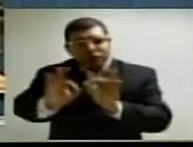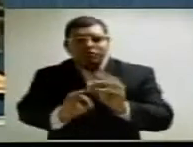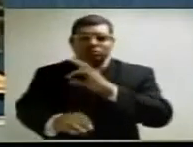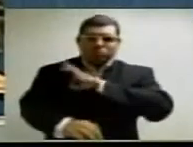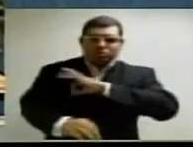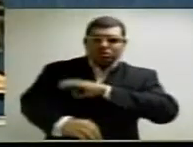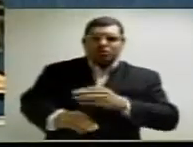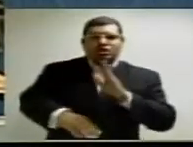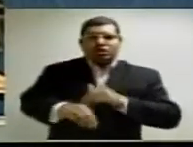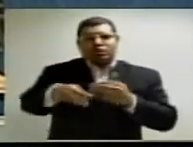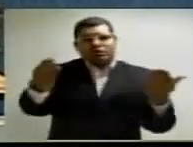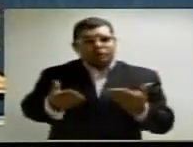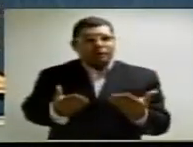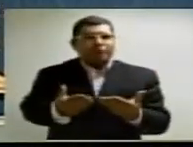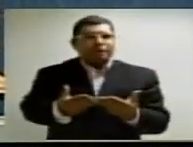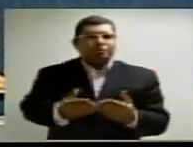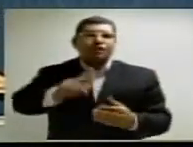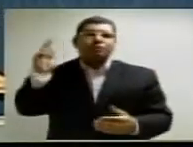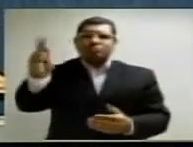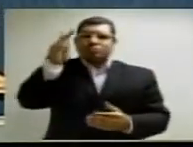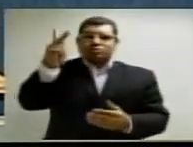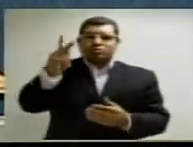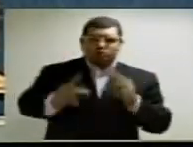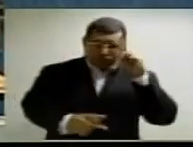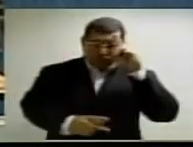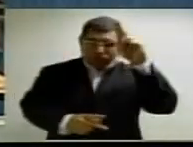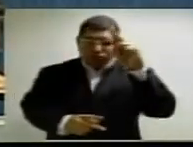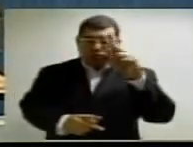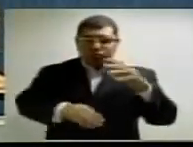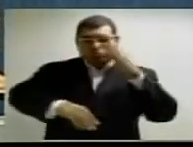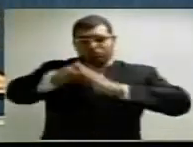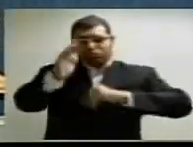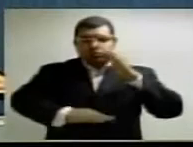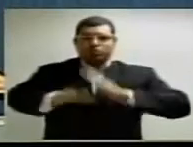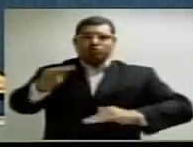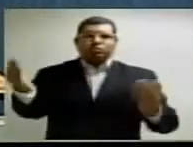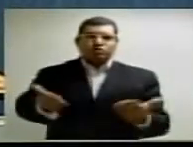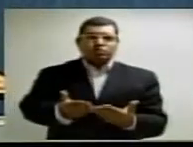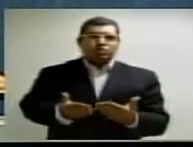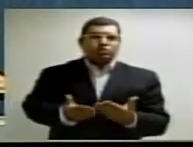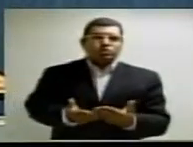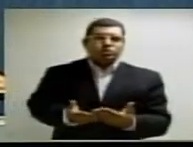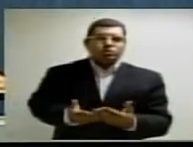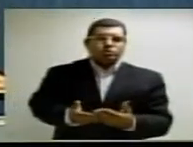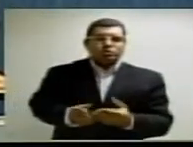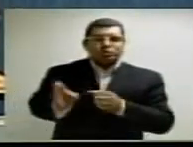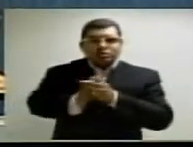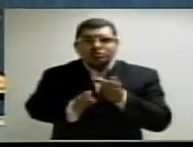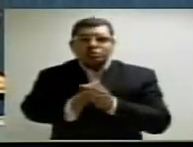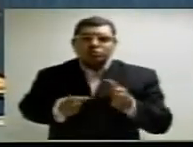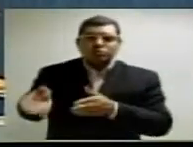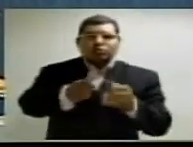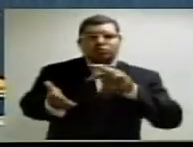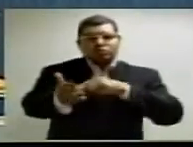cargos e carreiras do magistério, valorizando, fortalecendo a qualificação profissional. Reorientar esse